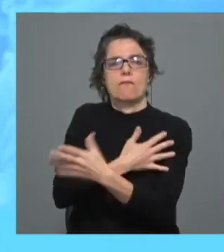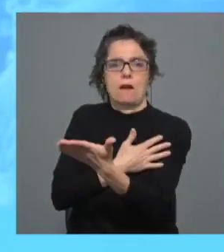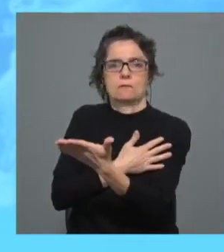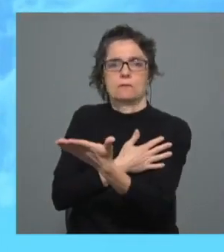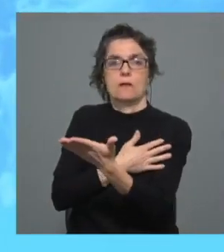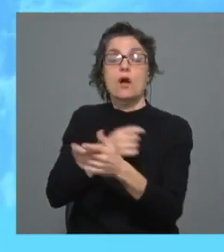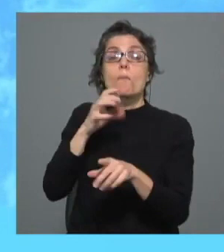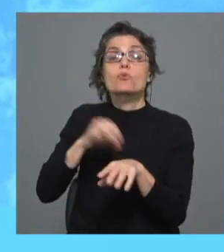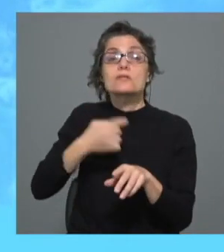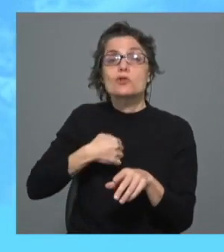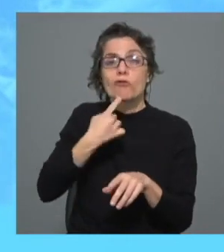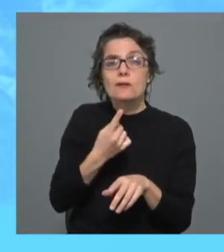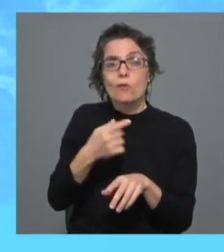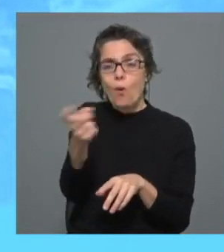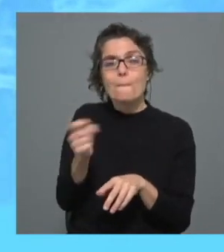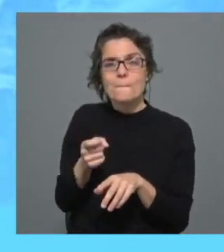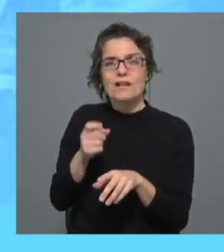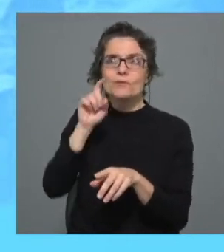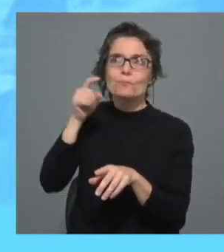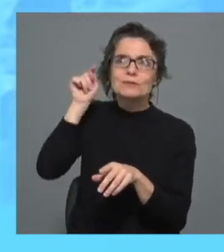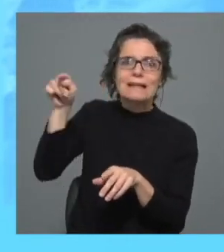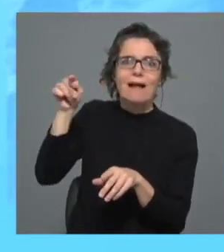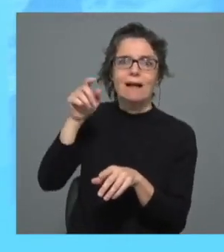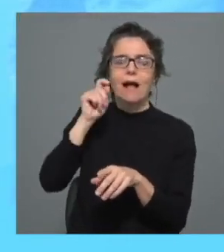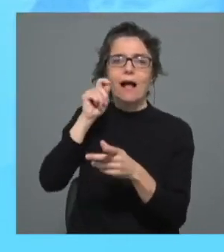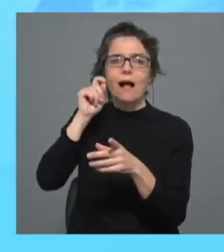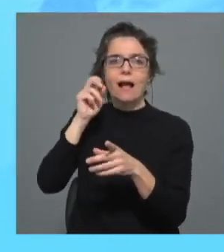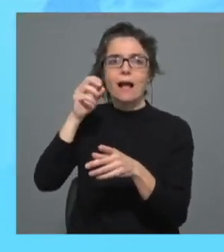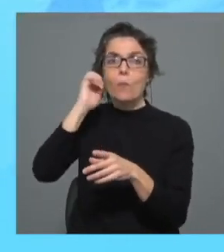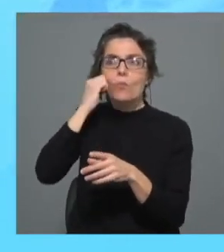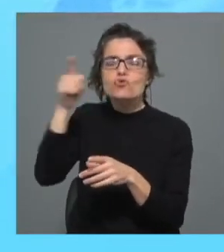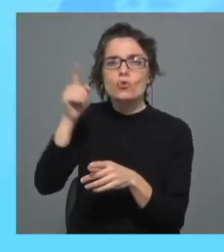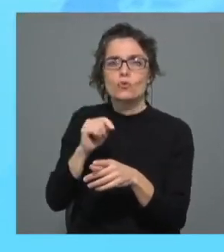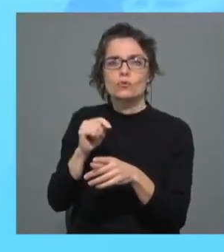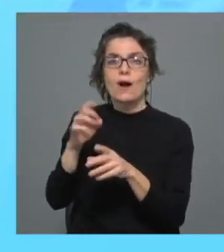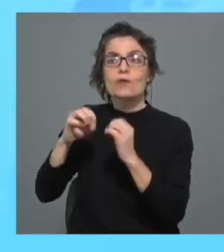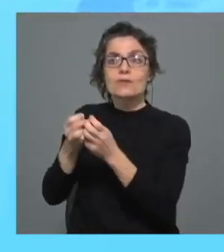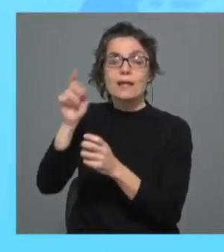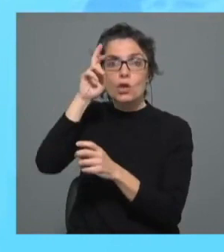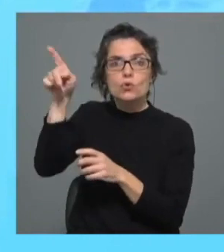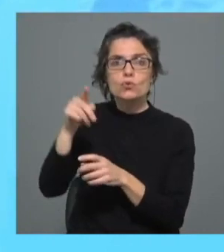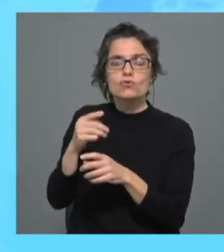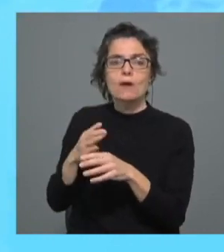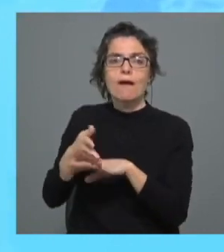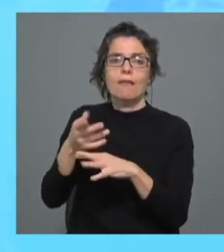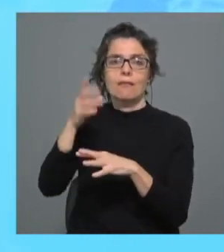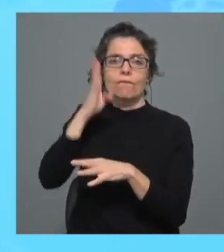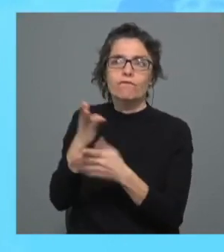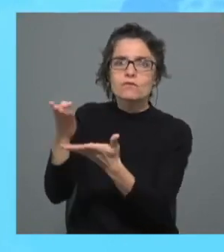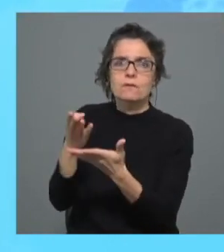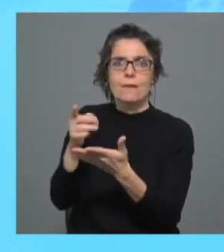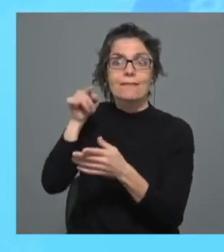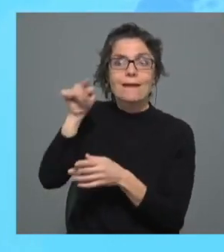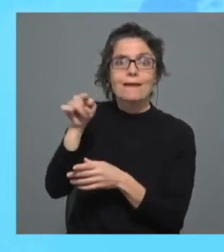paz tem que ser encontrada em Moscou, tem que ser encontrada pela sociedade russa, tem que ser eventualmente encontrada pelas Forças Armadas russas, tem que ser